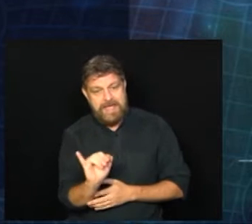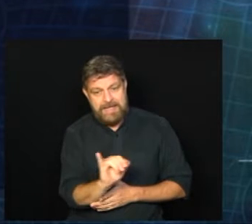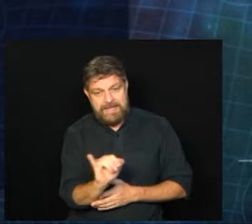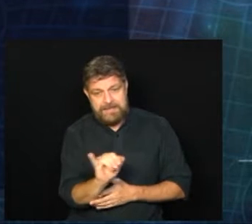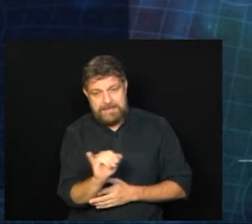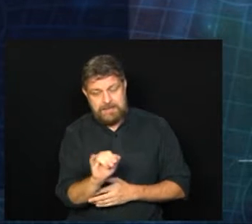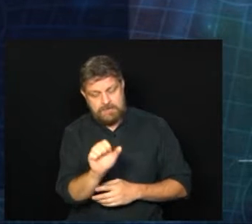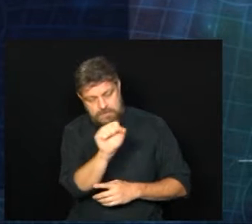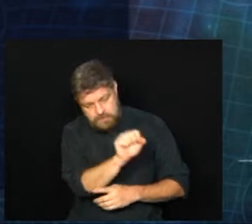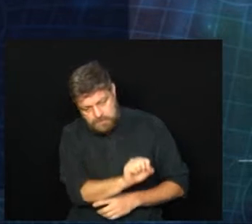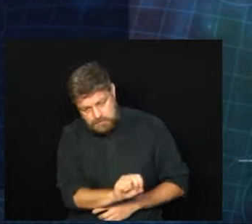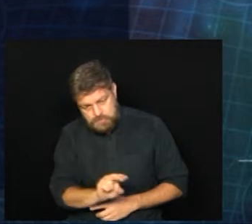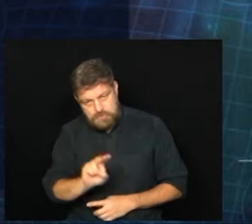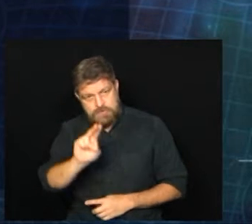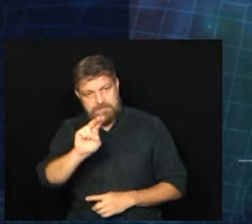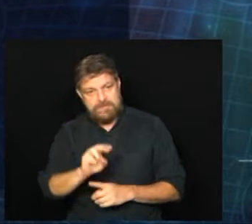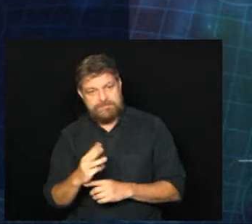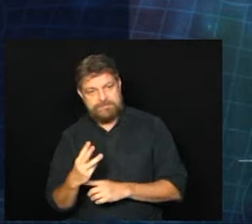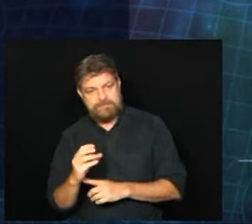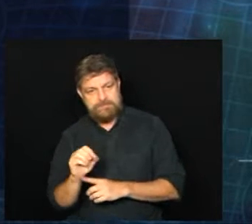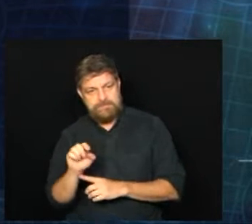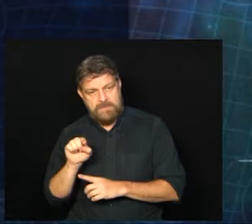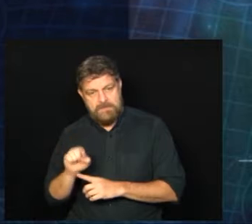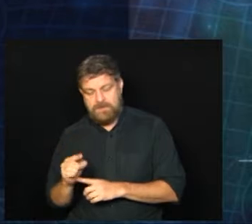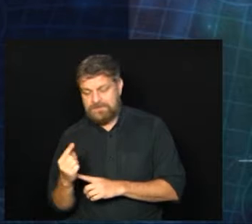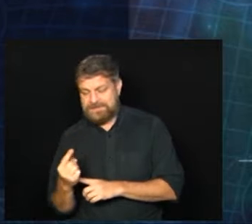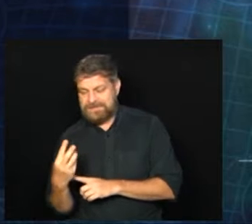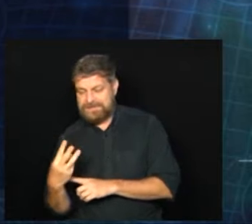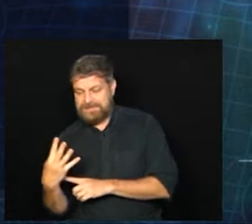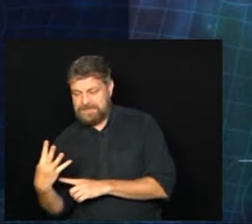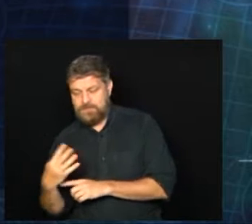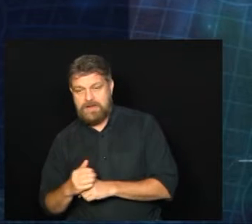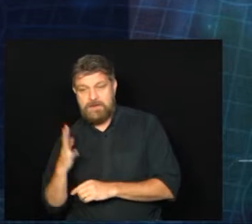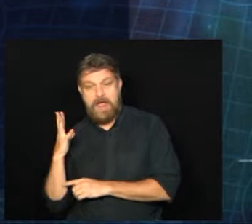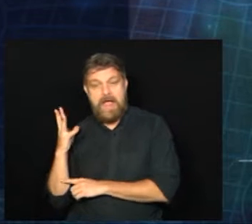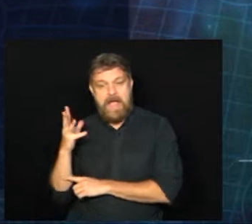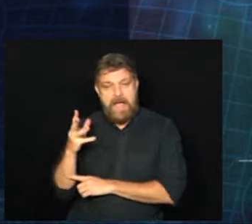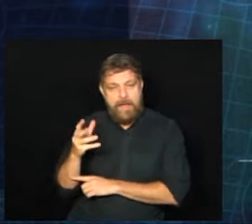30.793. Sumaré, 30.134. Americana,